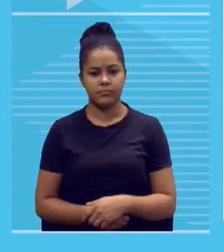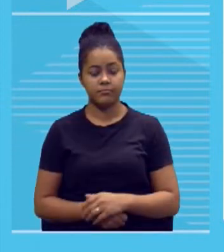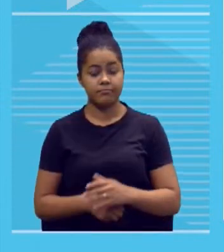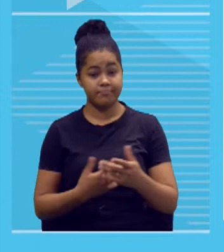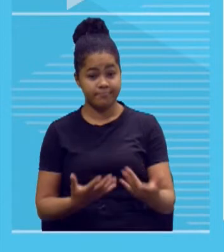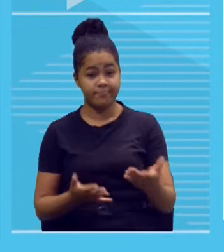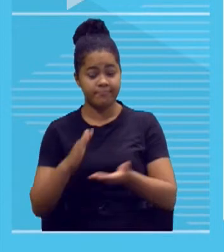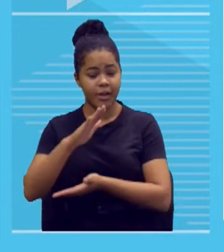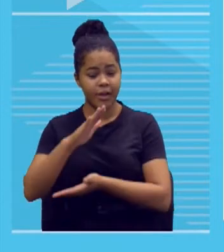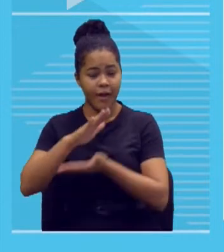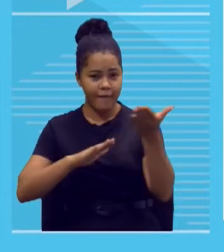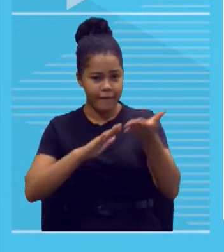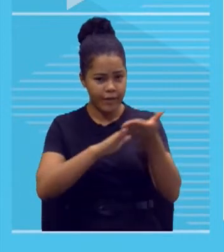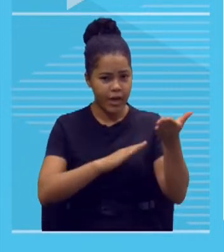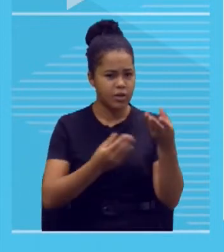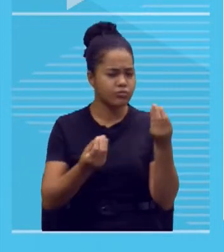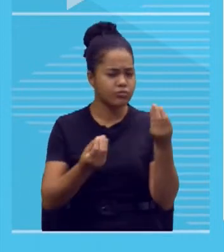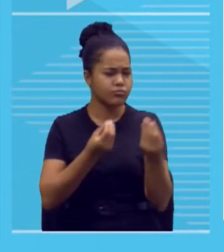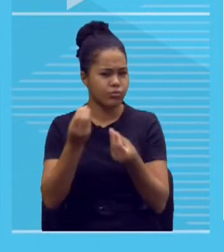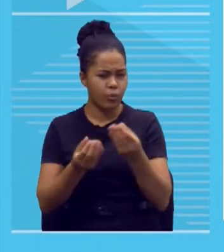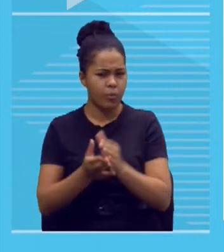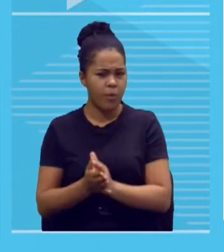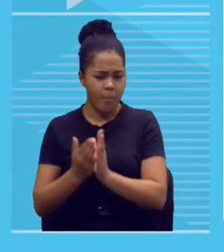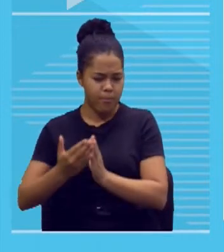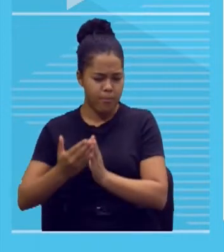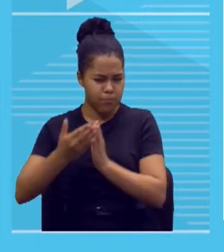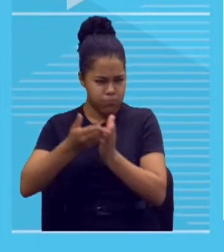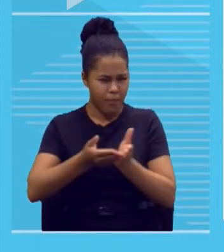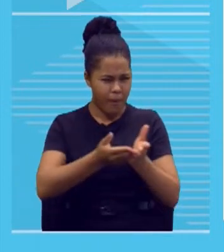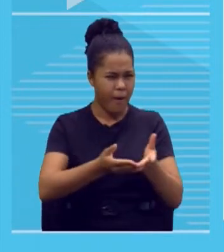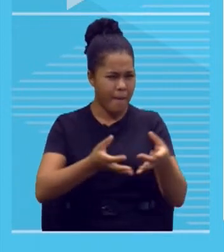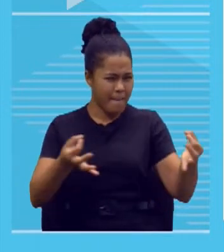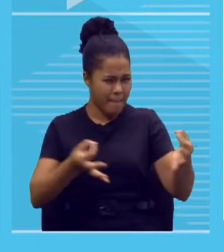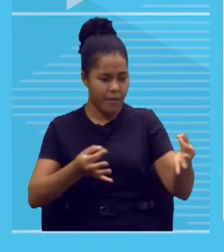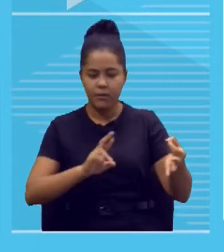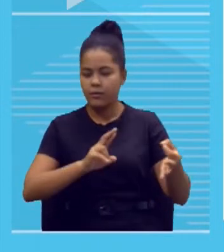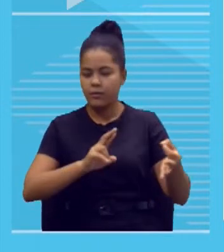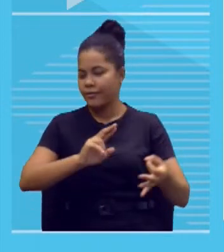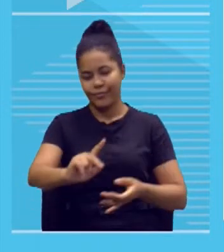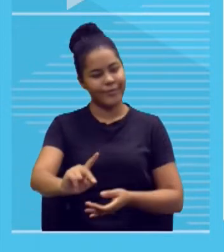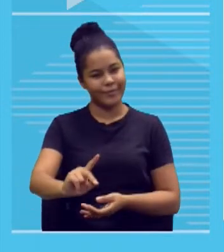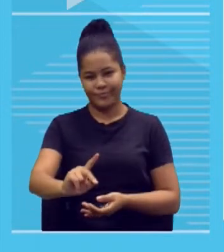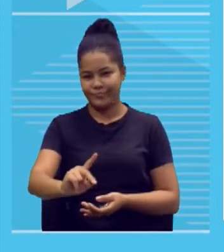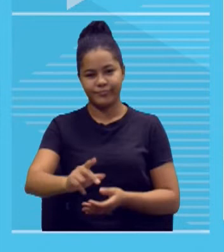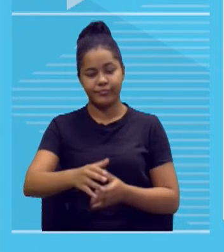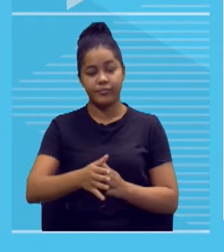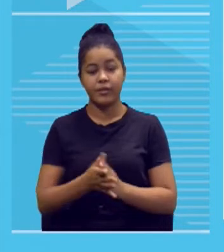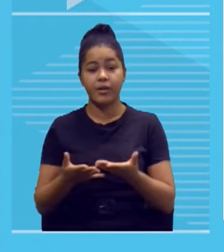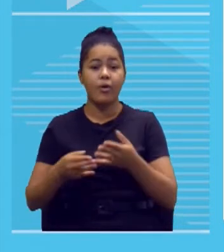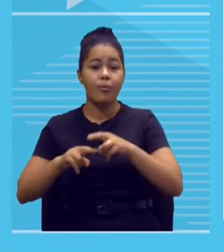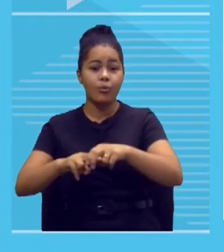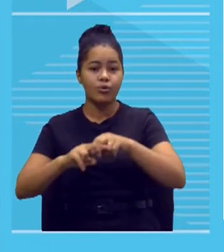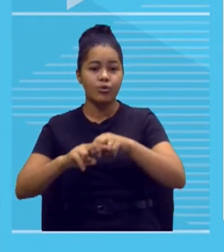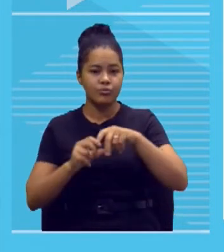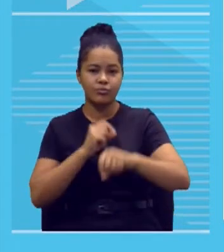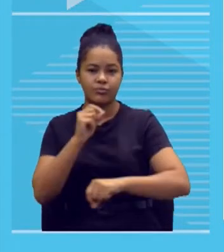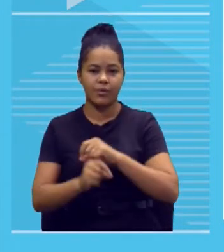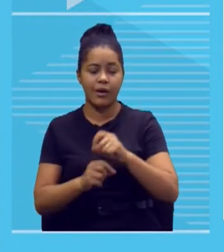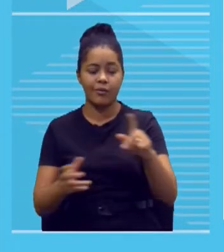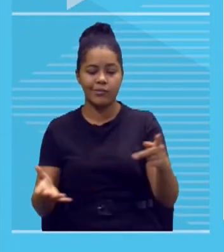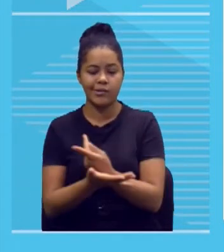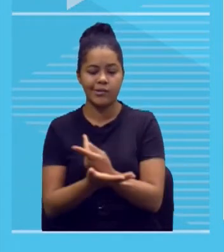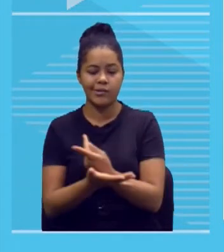tanto para te falar mas com palavras não sei dizer como é grande